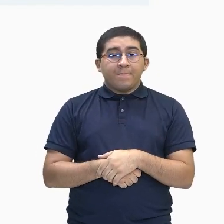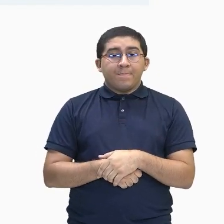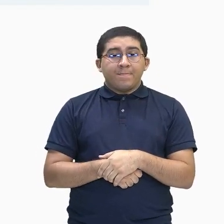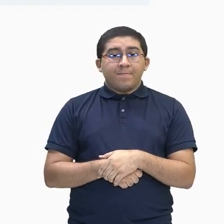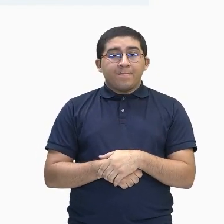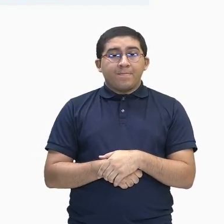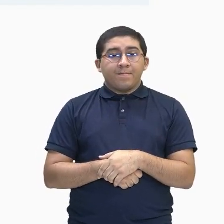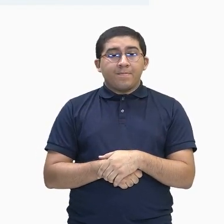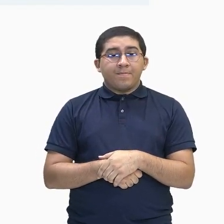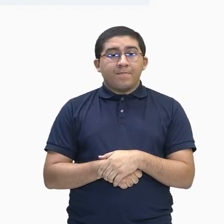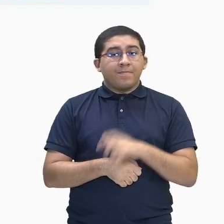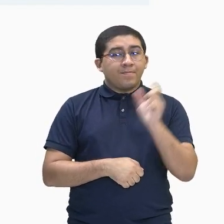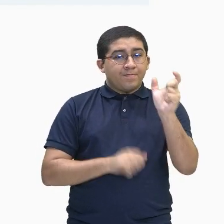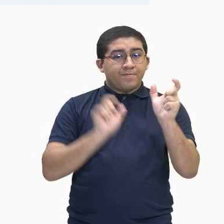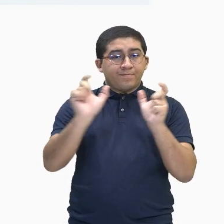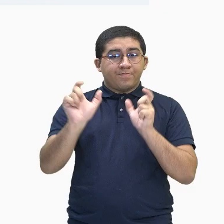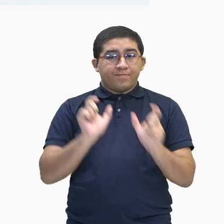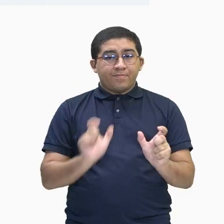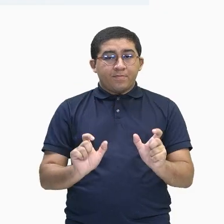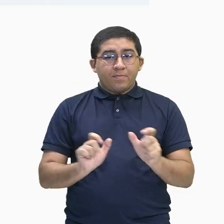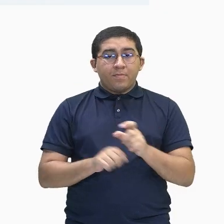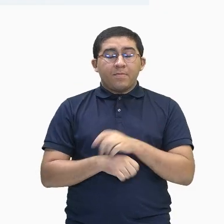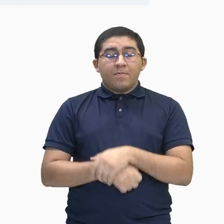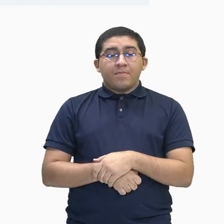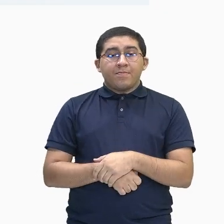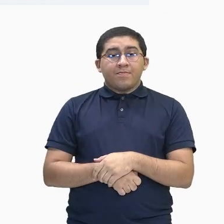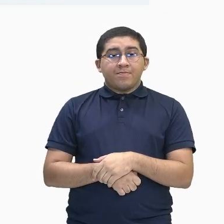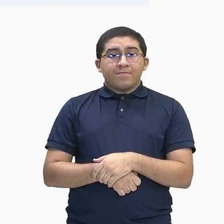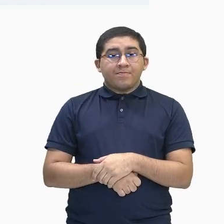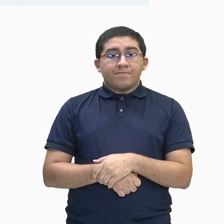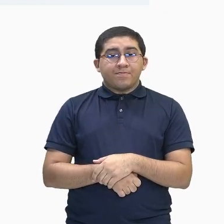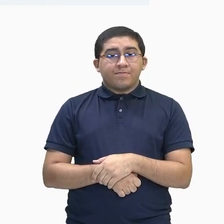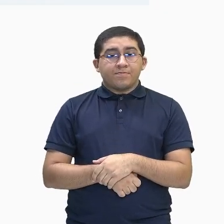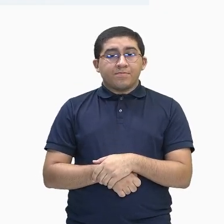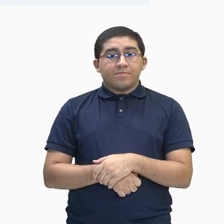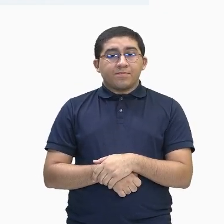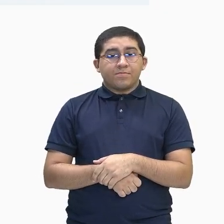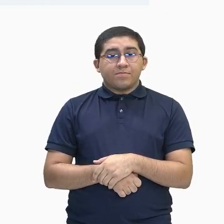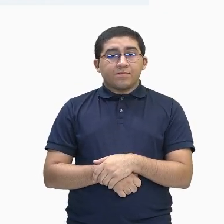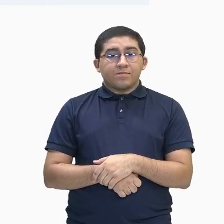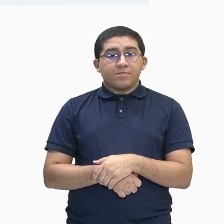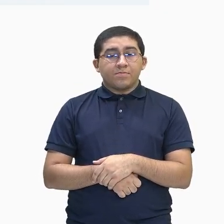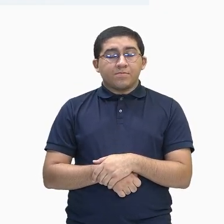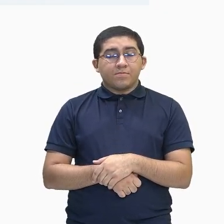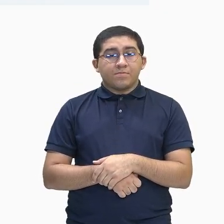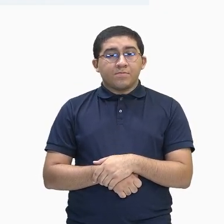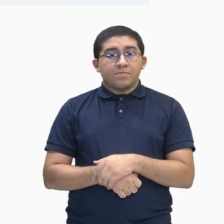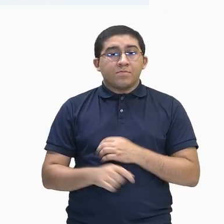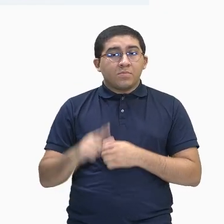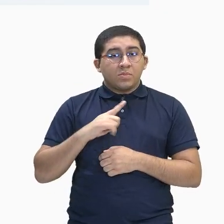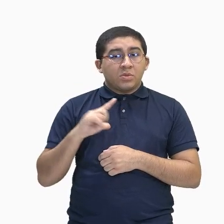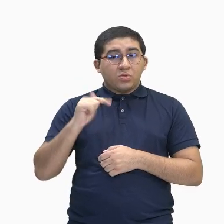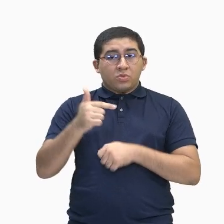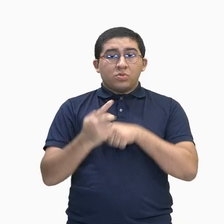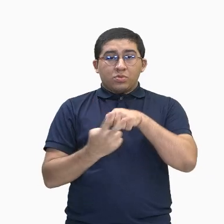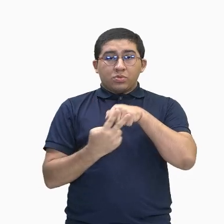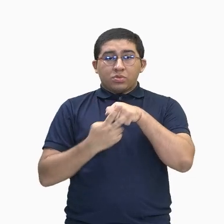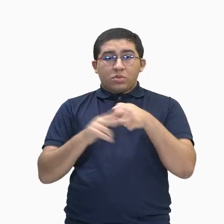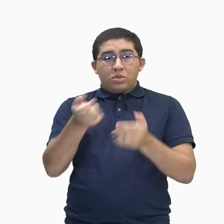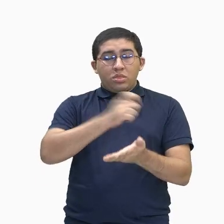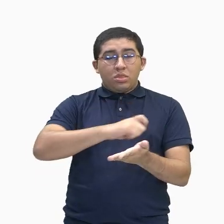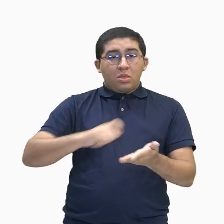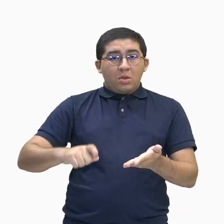opened, fall, fell, scream, screamed. Temos mais verbos ainda, anotem